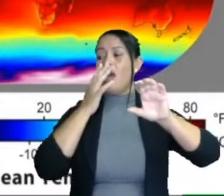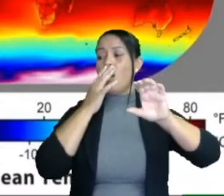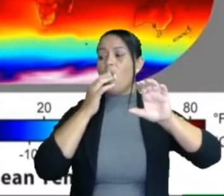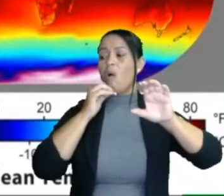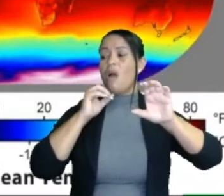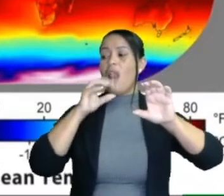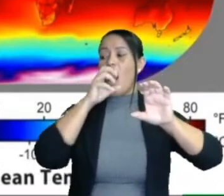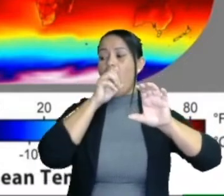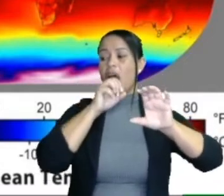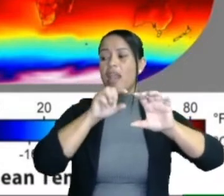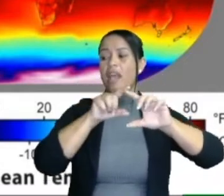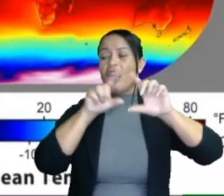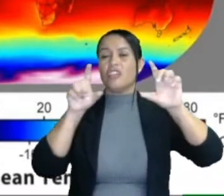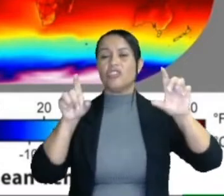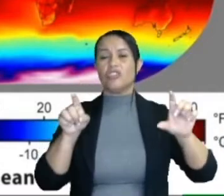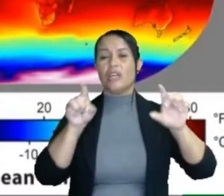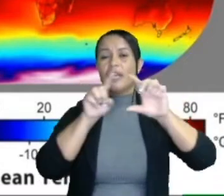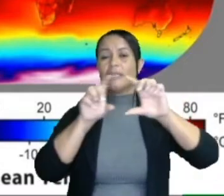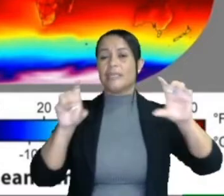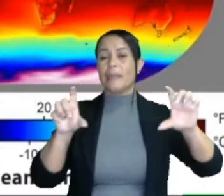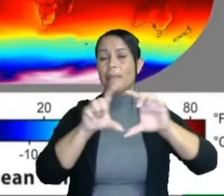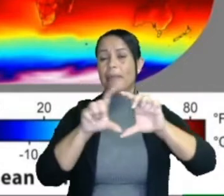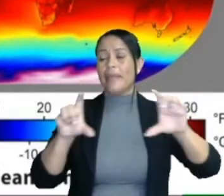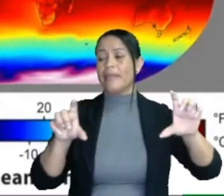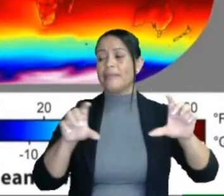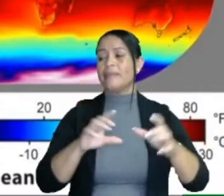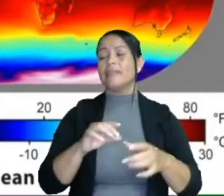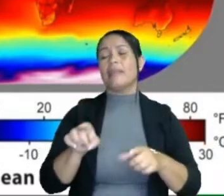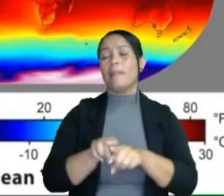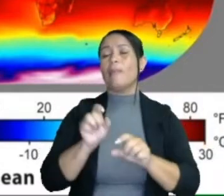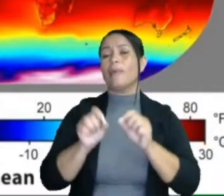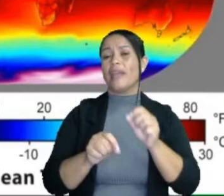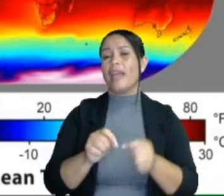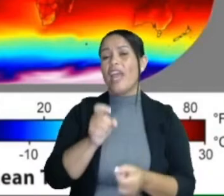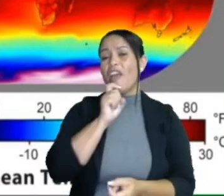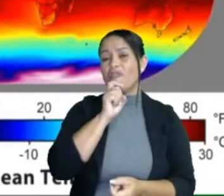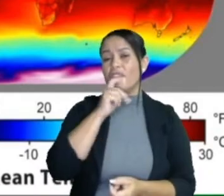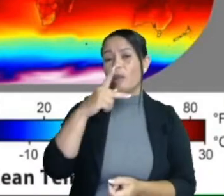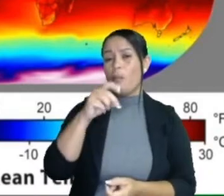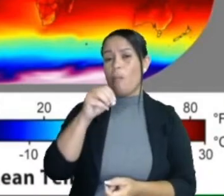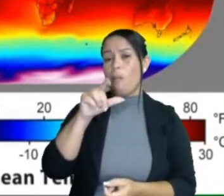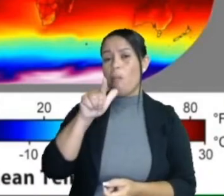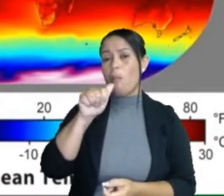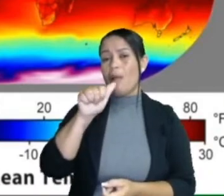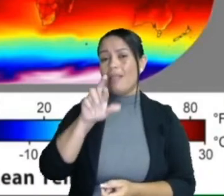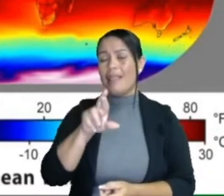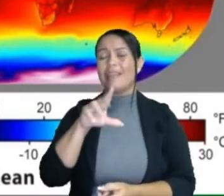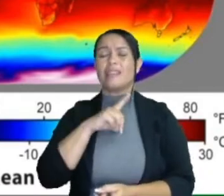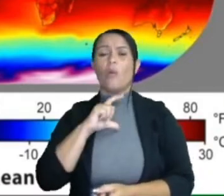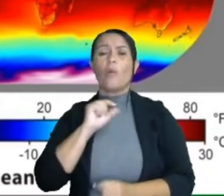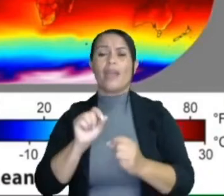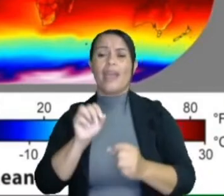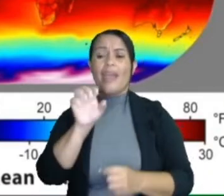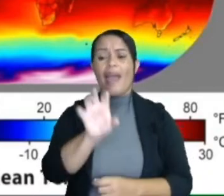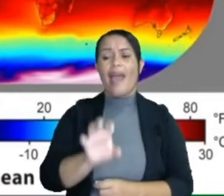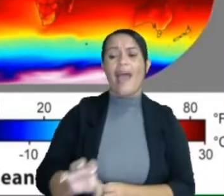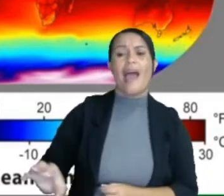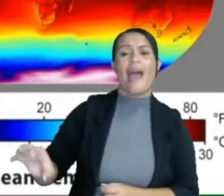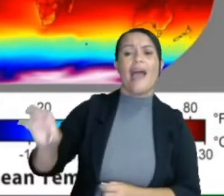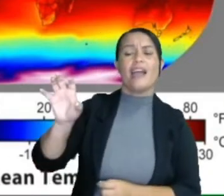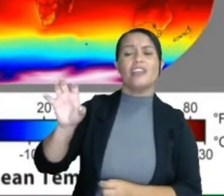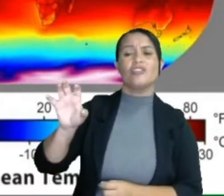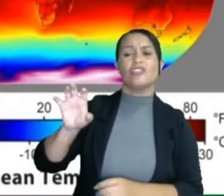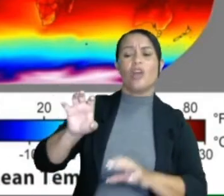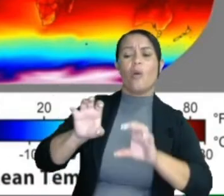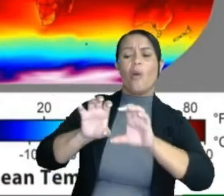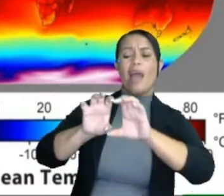laranja, e as zonas polares, também chamadas de zonas frias. Na verdade, o que é que vai acontecer? A região próxima à linha